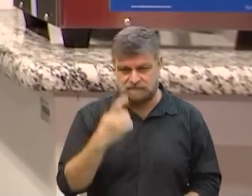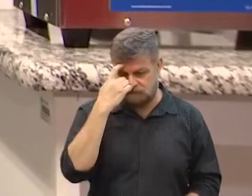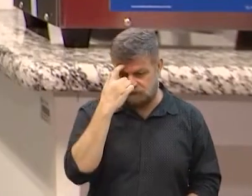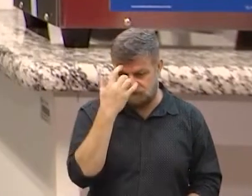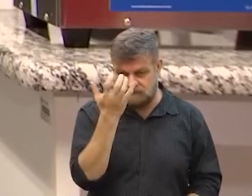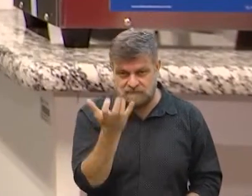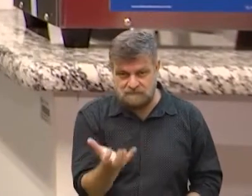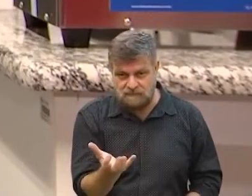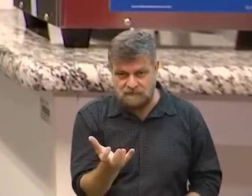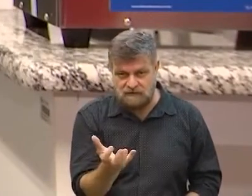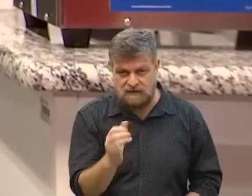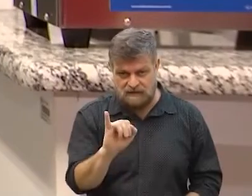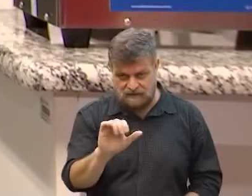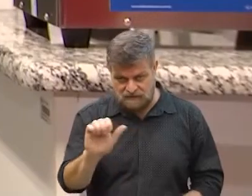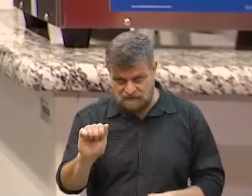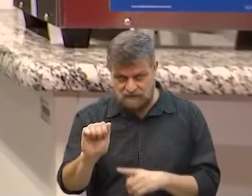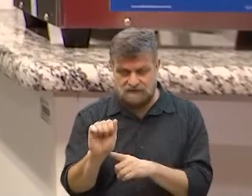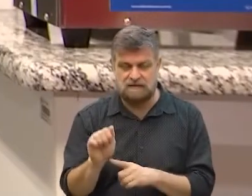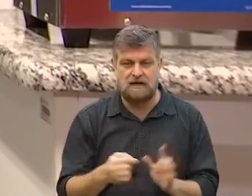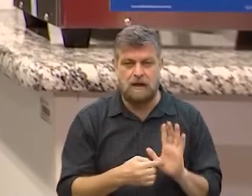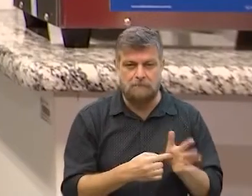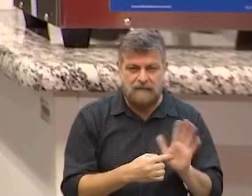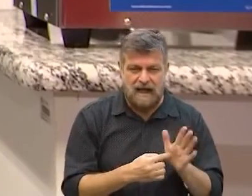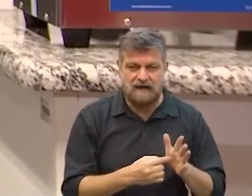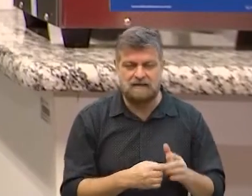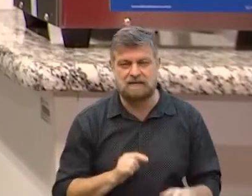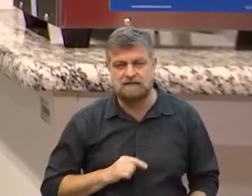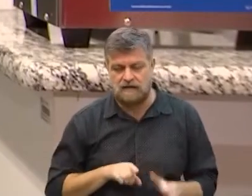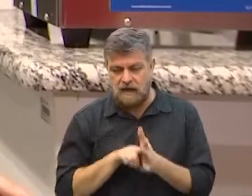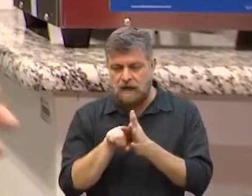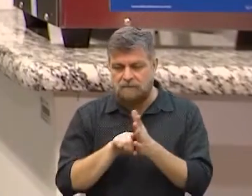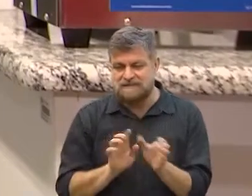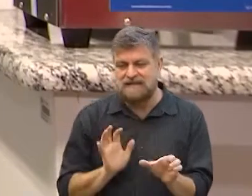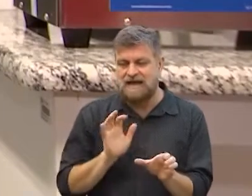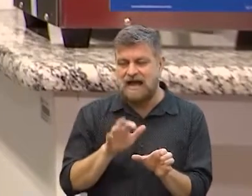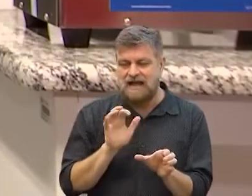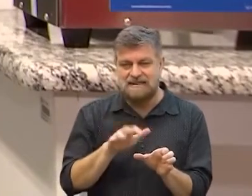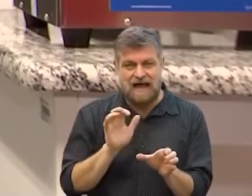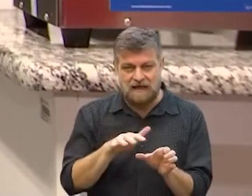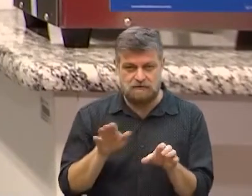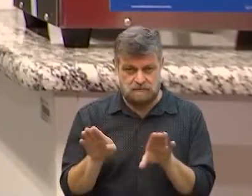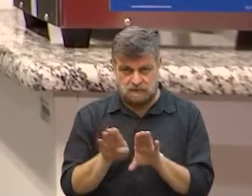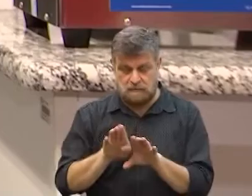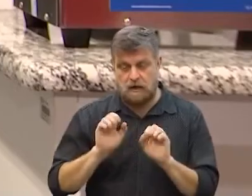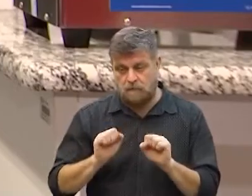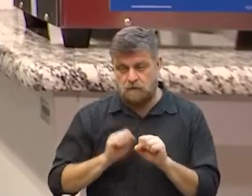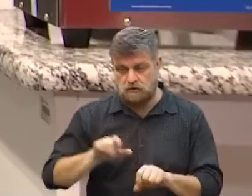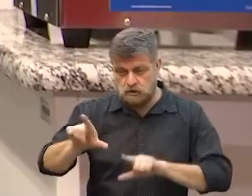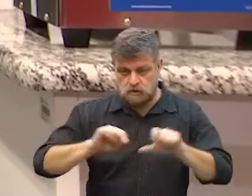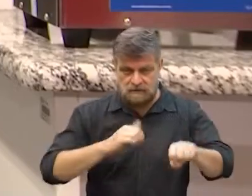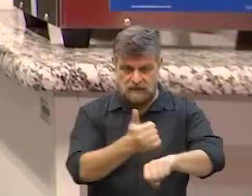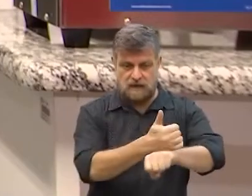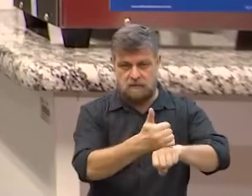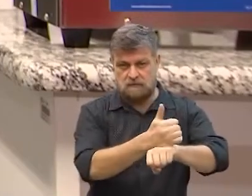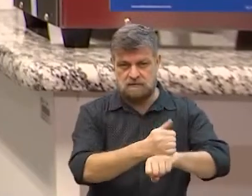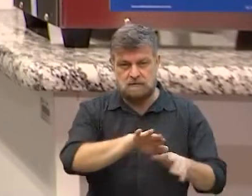artificial, aprendizagem de máquina, análise de dados, ele pode optar também por uma carreira que não